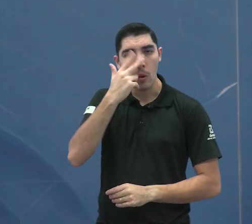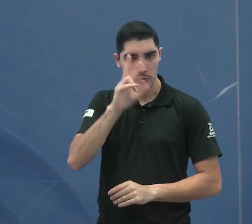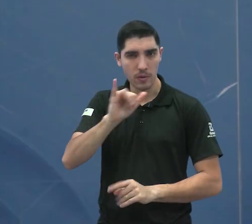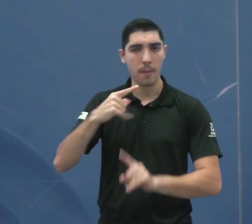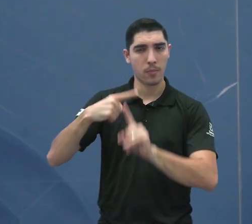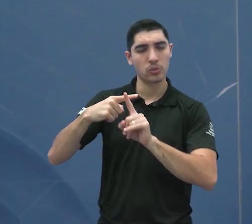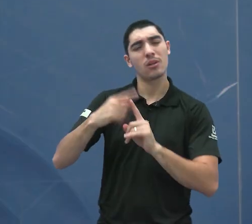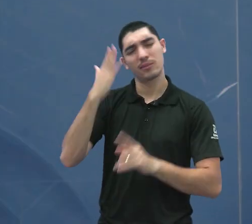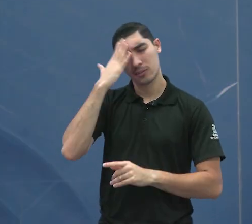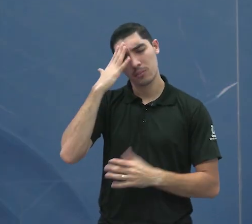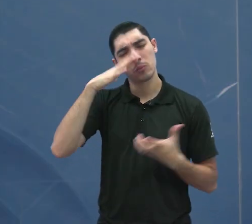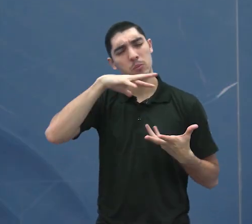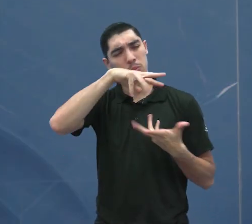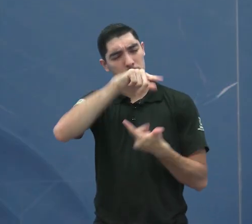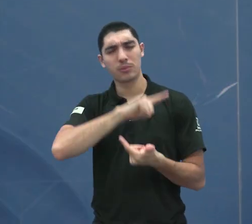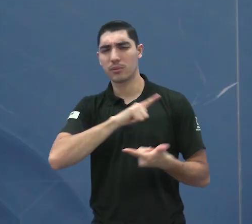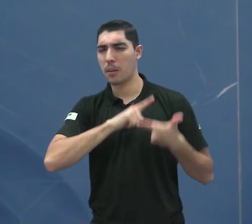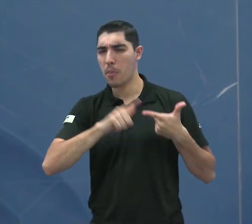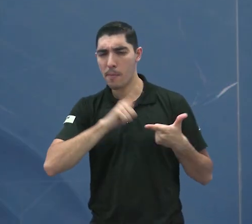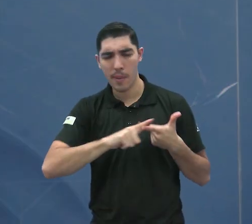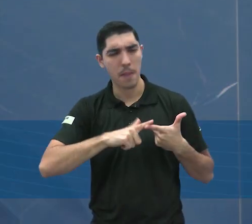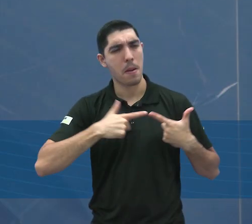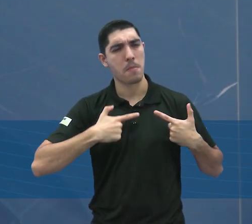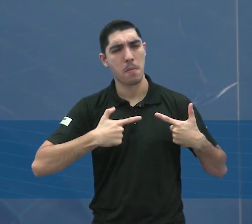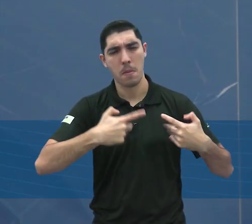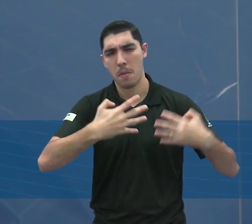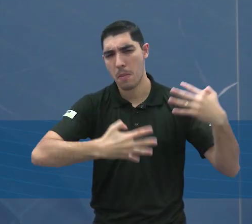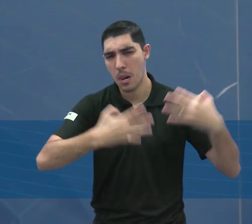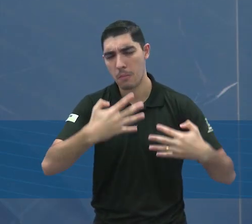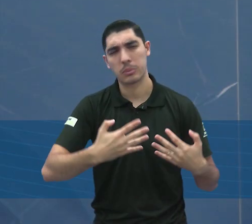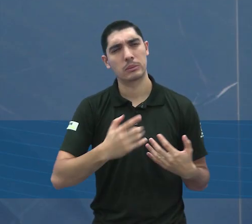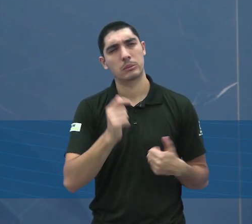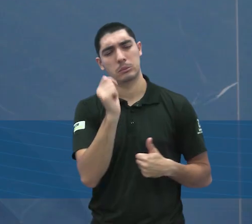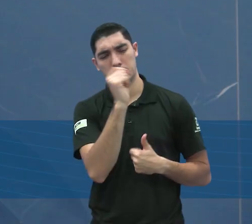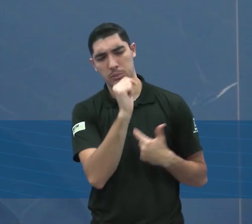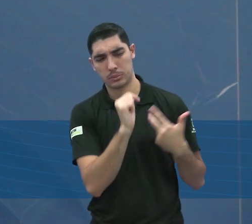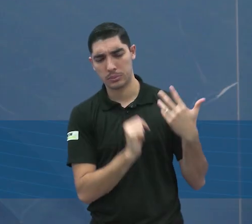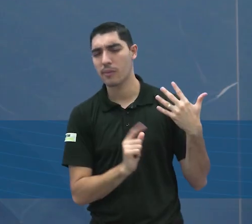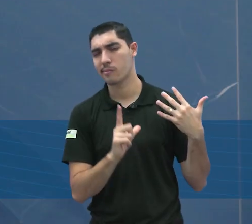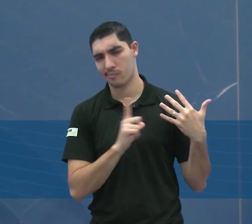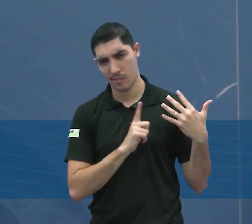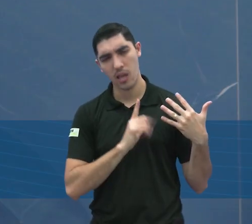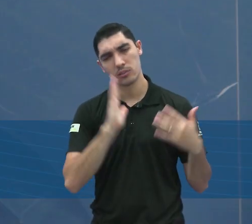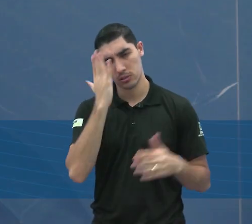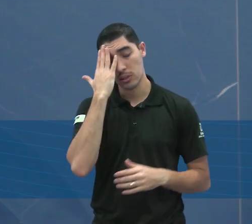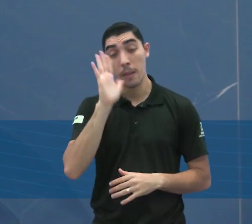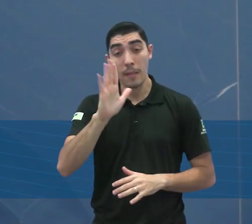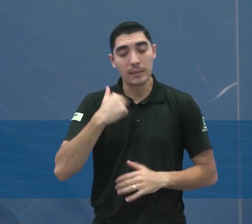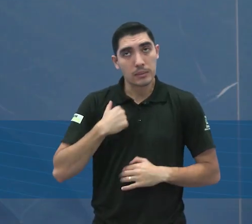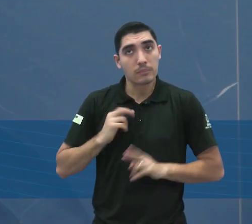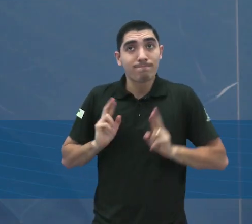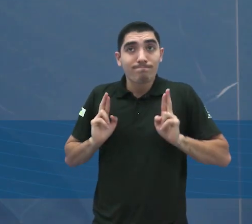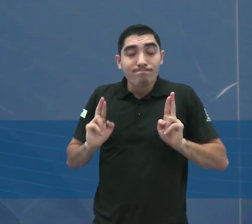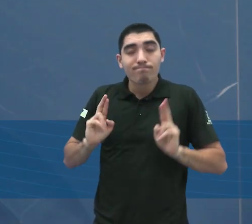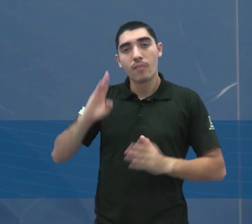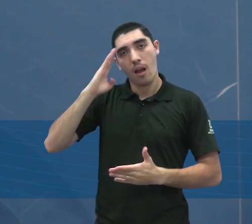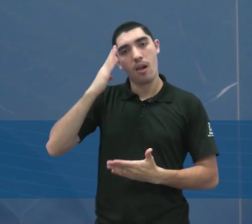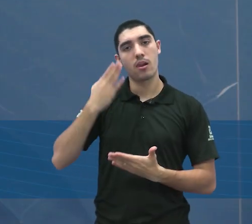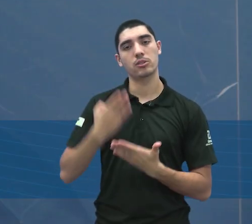mundo conturbado, não é? Com muitos conflitos acontecendo, não é? Mas eu quero acreditar que, né?